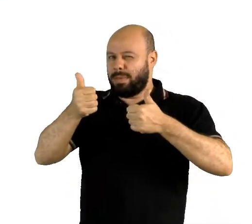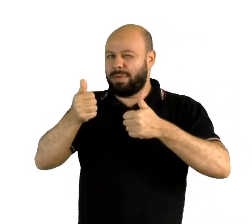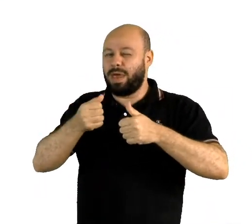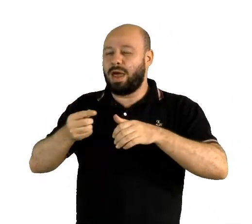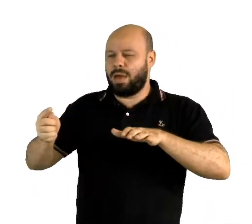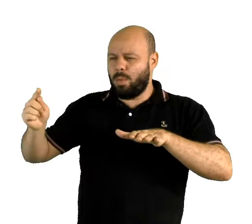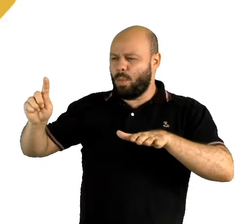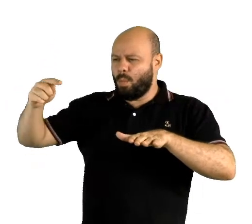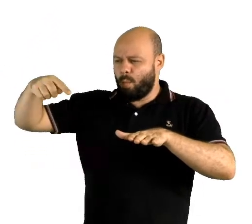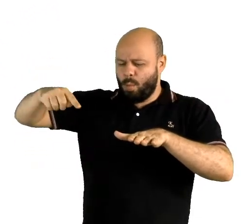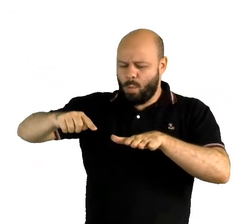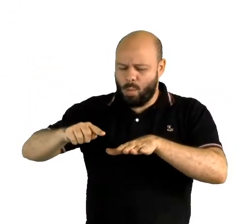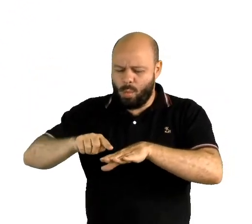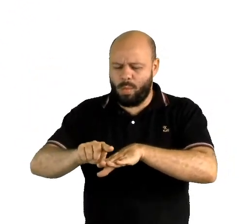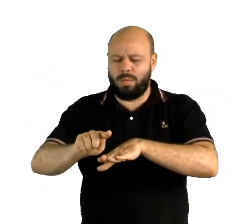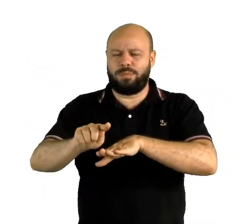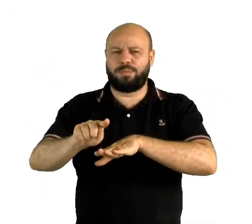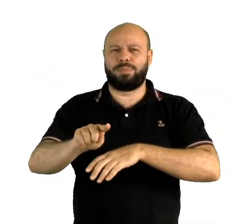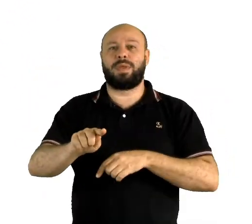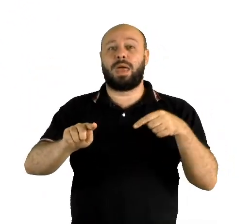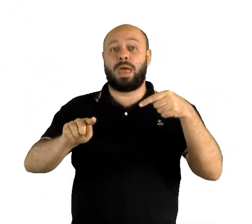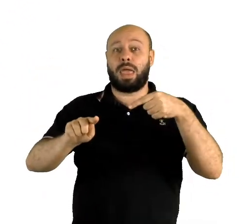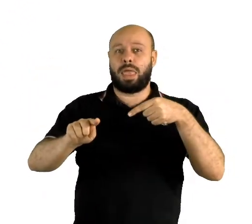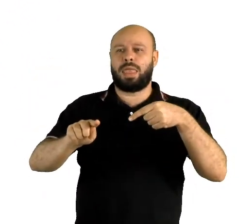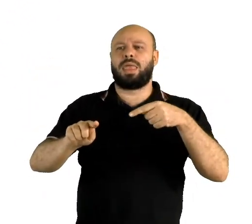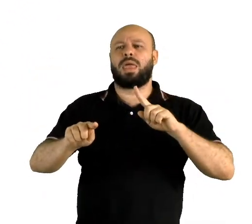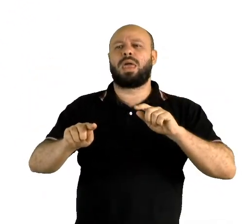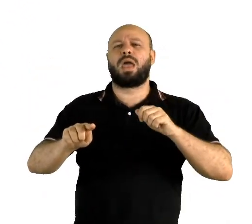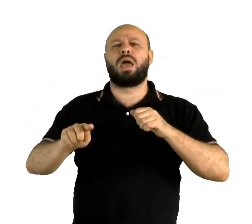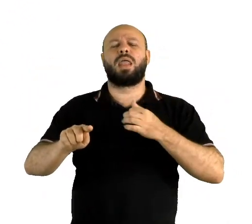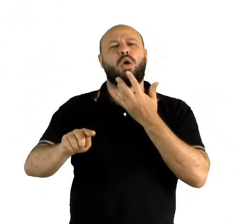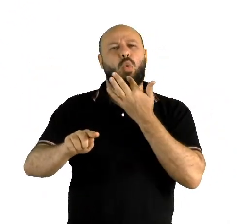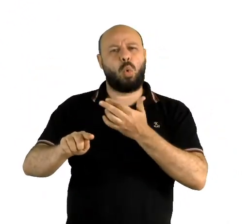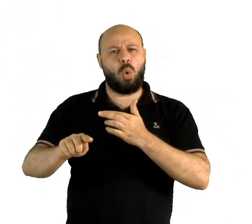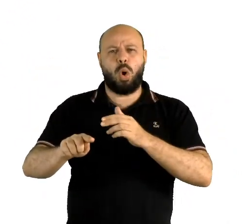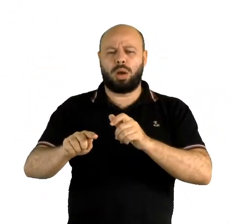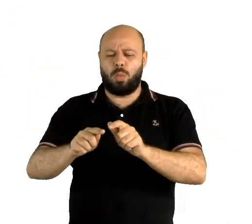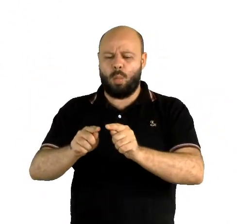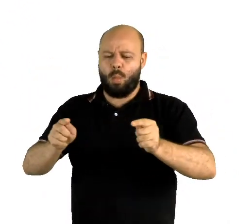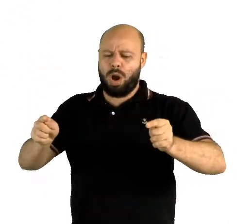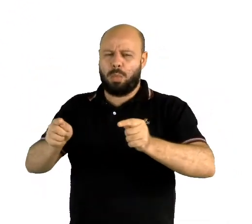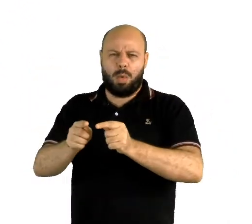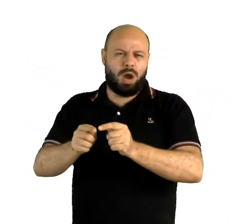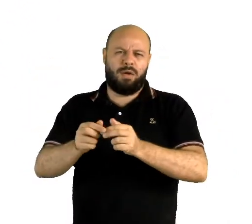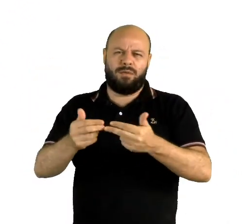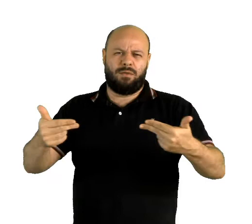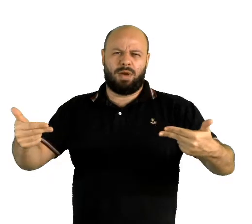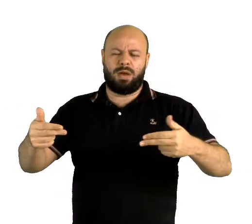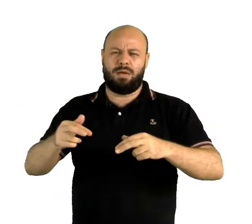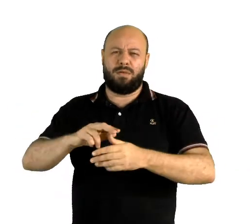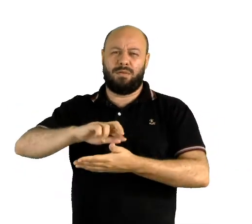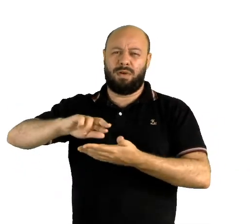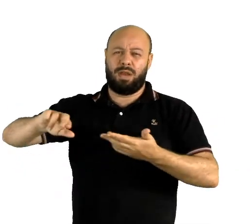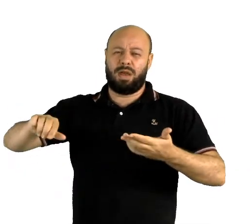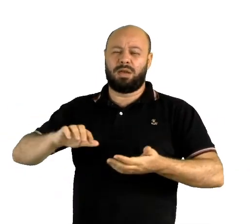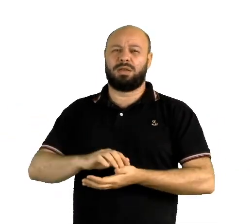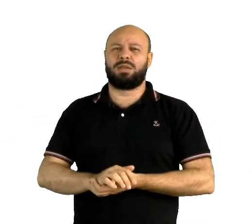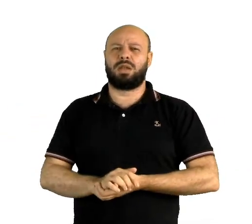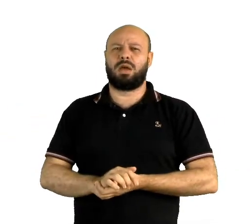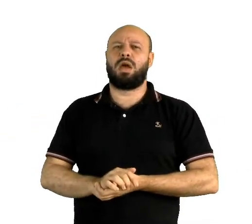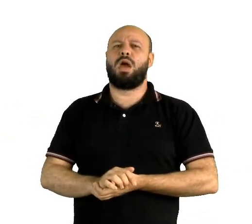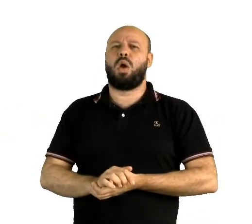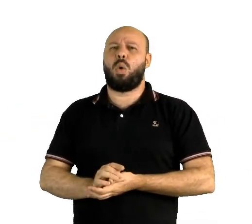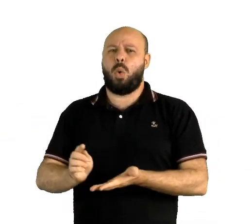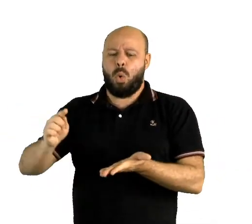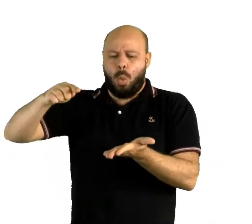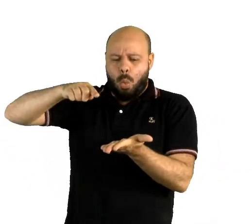virão. As libélulas apresentam cores e tamanhos variados. Têm o hábito de fazer voos rasantes